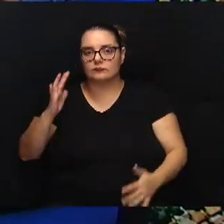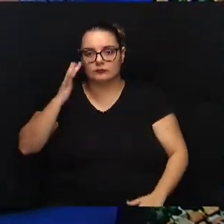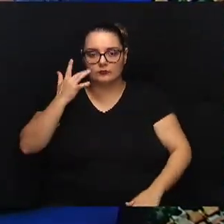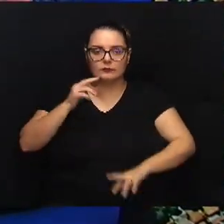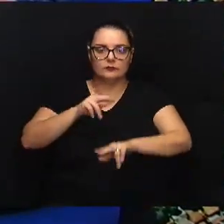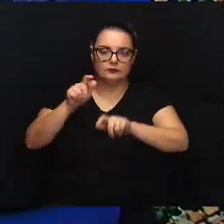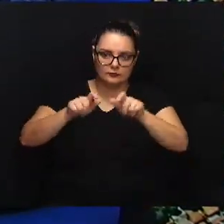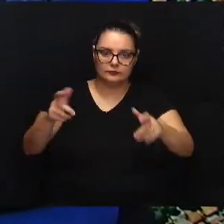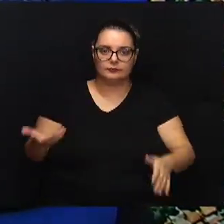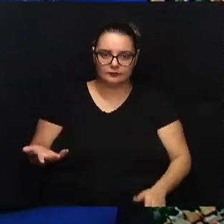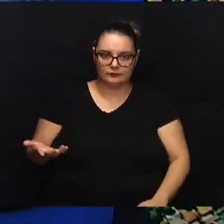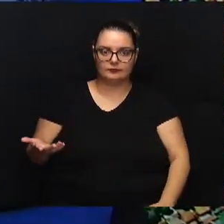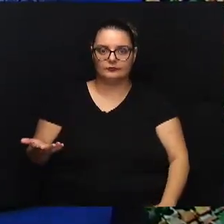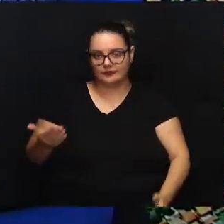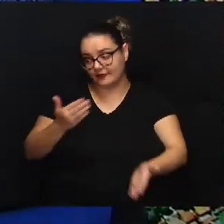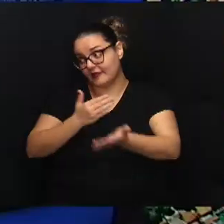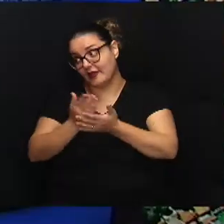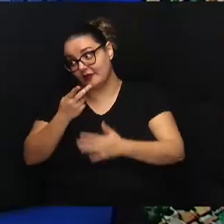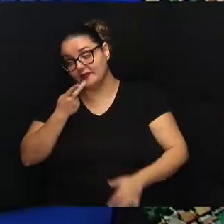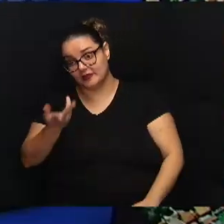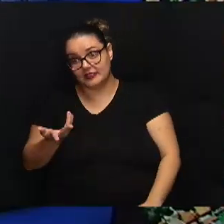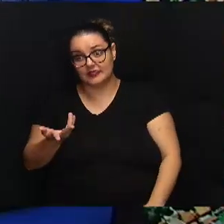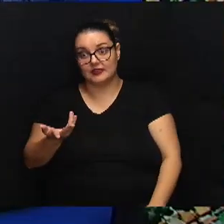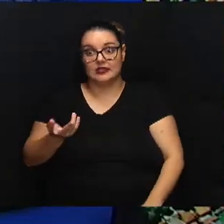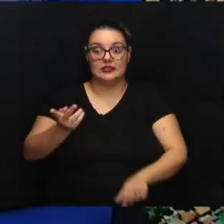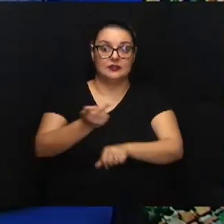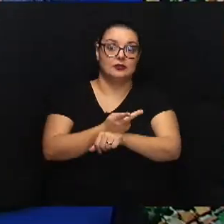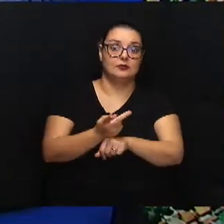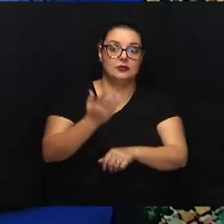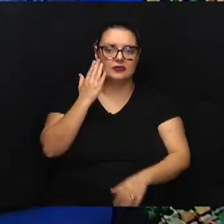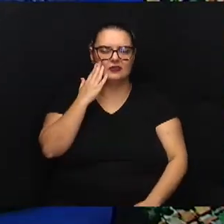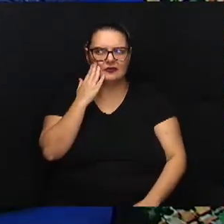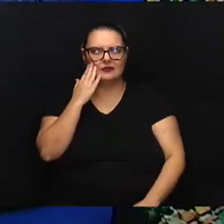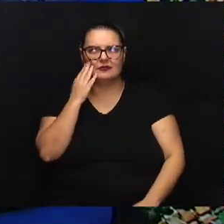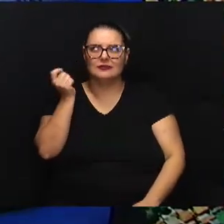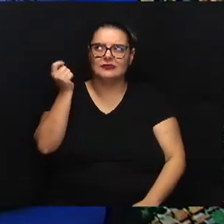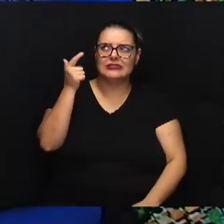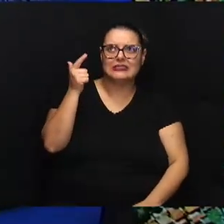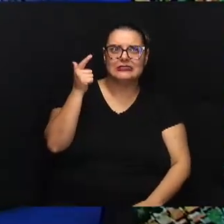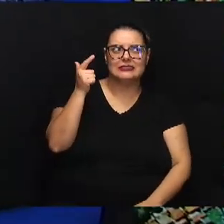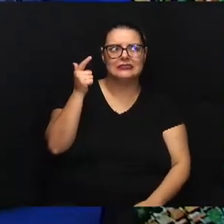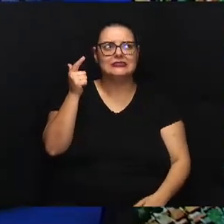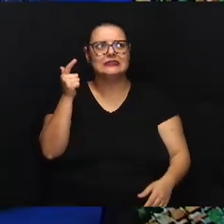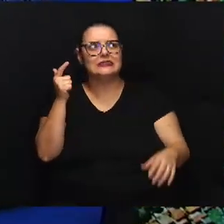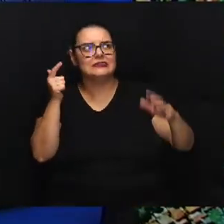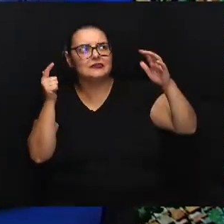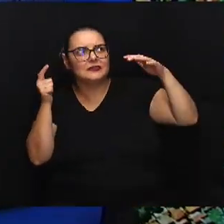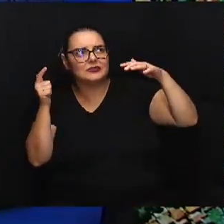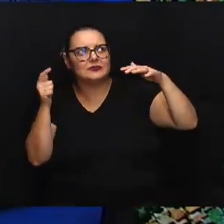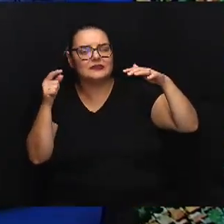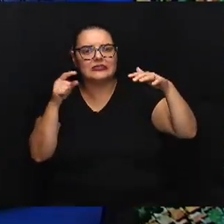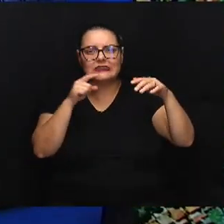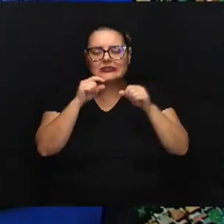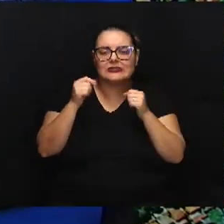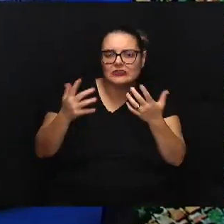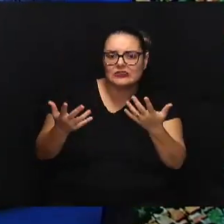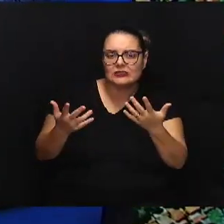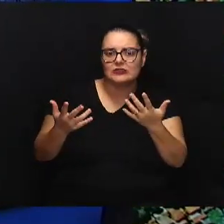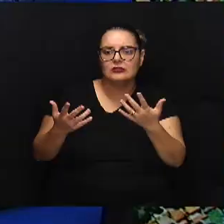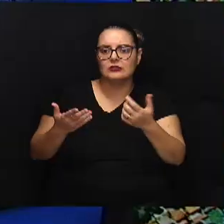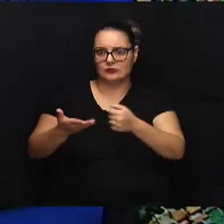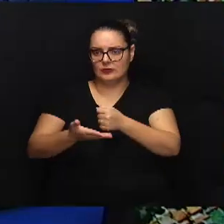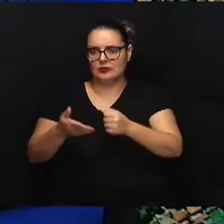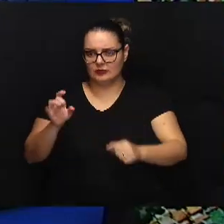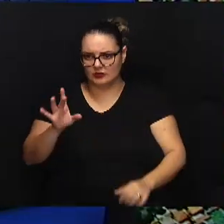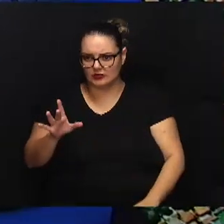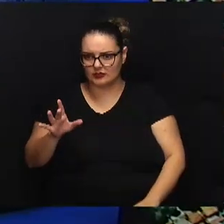né, eu até iniciei falando isso, né? As pessoas procuram saber, poxa, vai fazer sol, vai chover? Basicamente é isso,